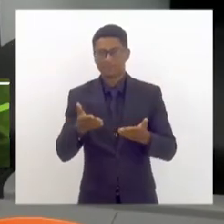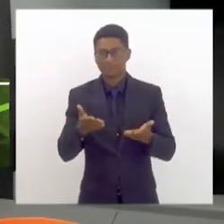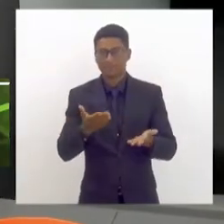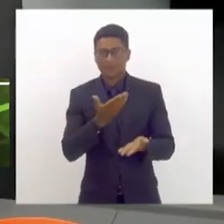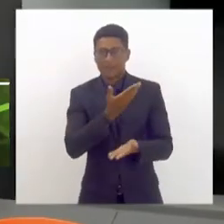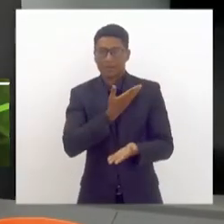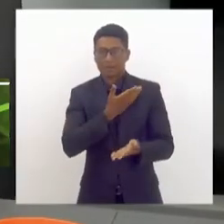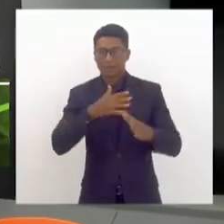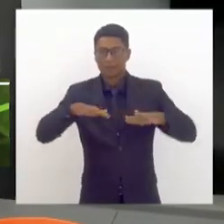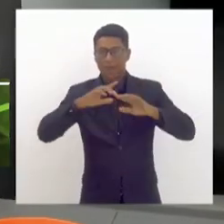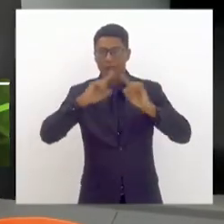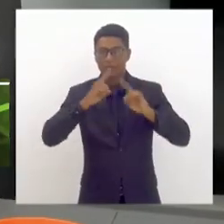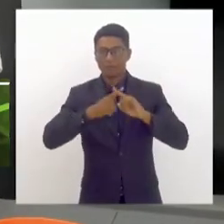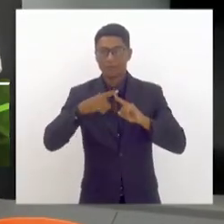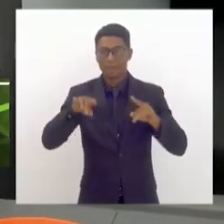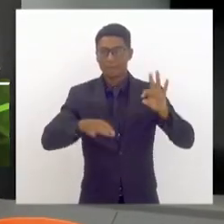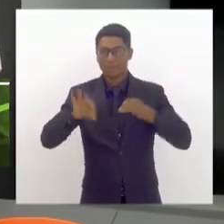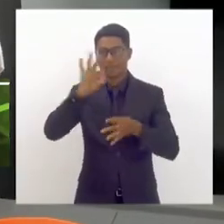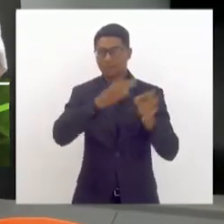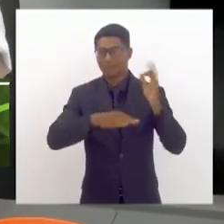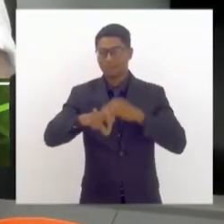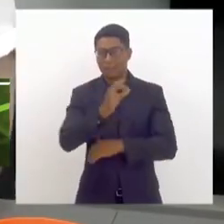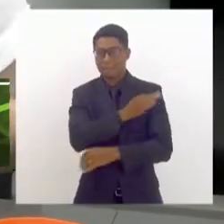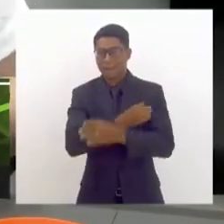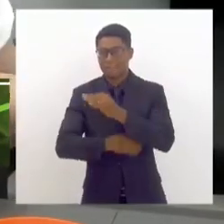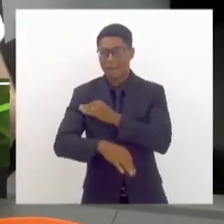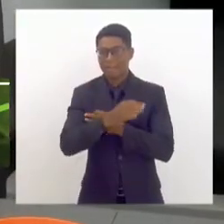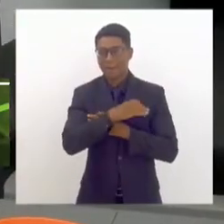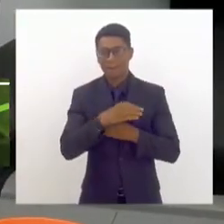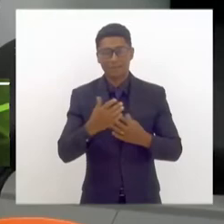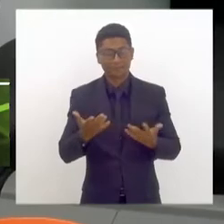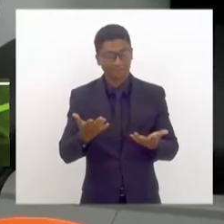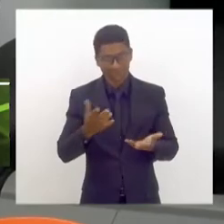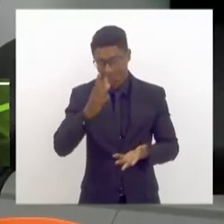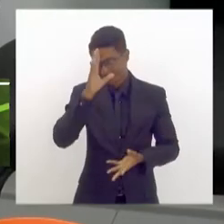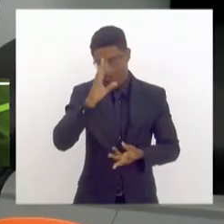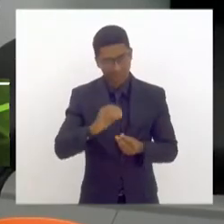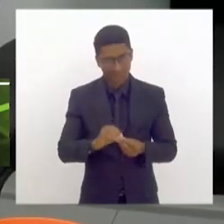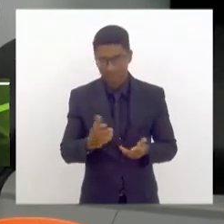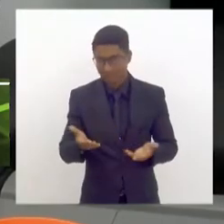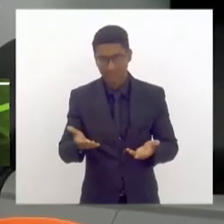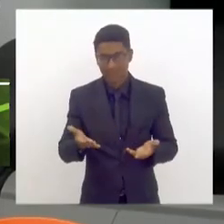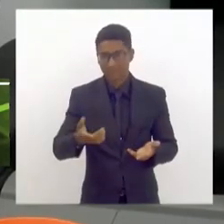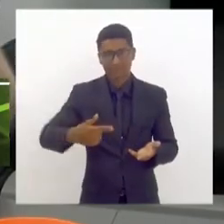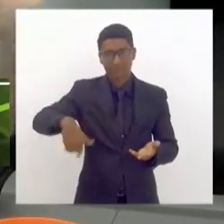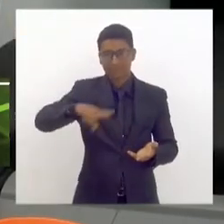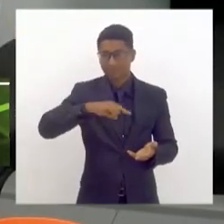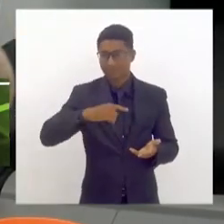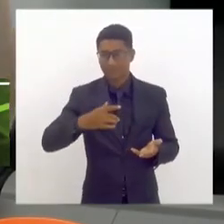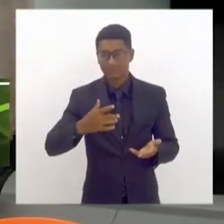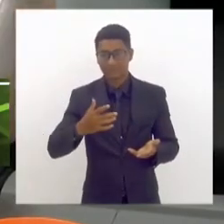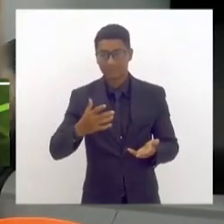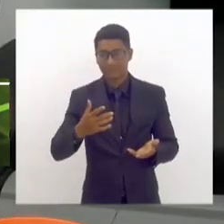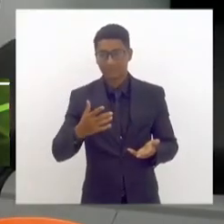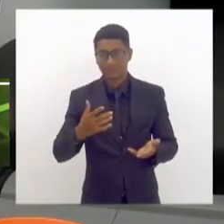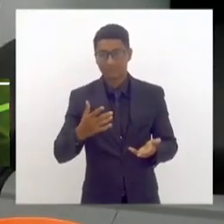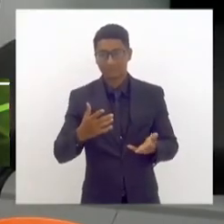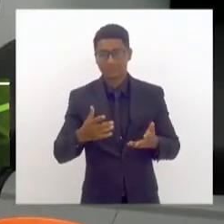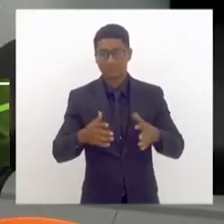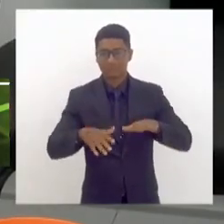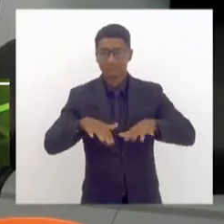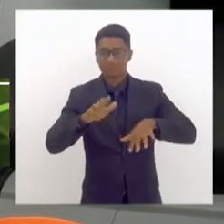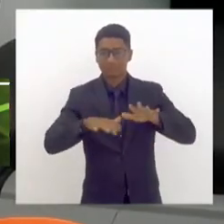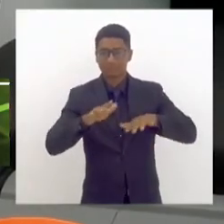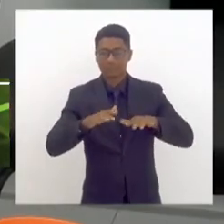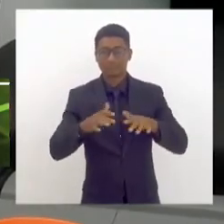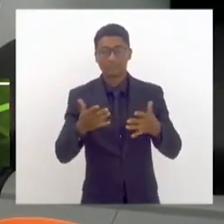não me atrapalhassem na direção. Mas, enfim, são casos que a gente vai reunindo, que, claro, dão uma certa alegria a